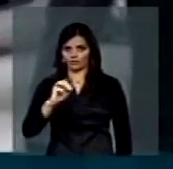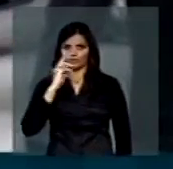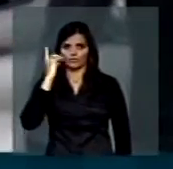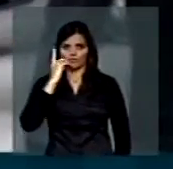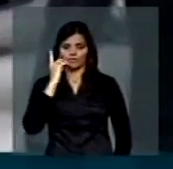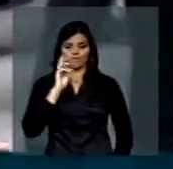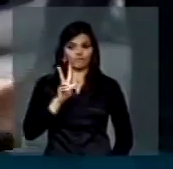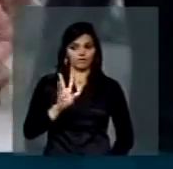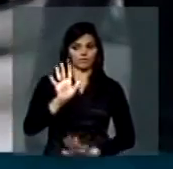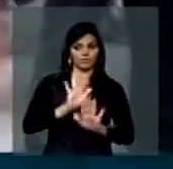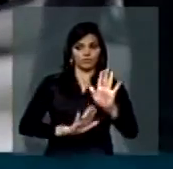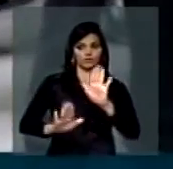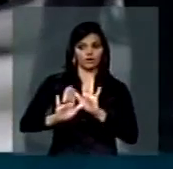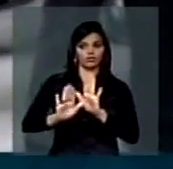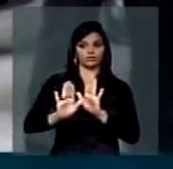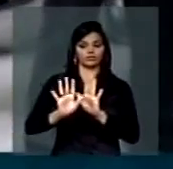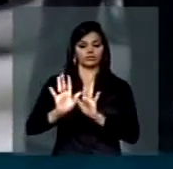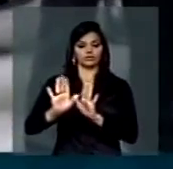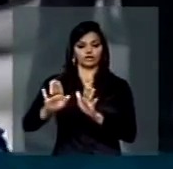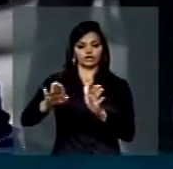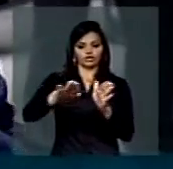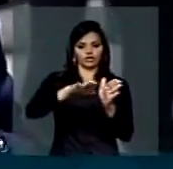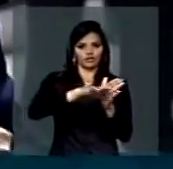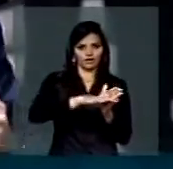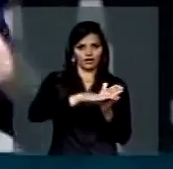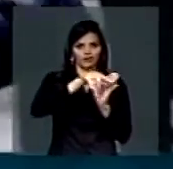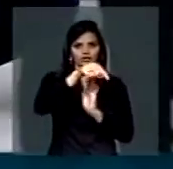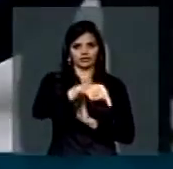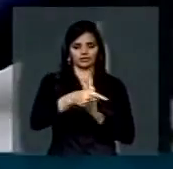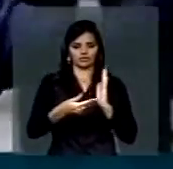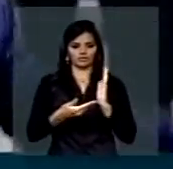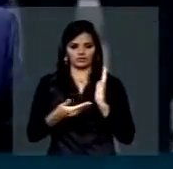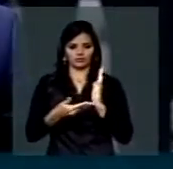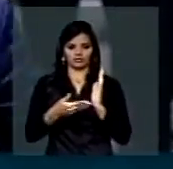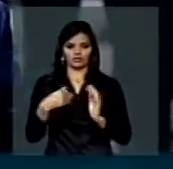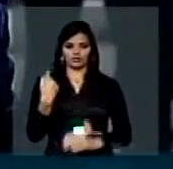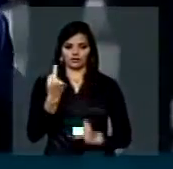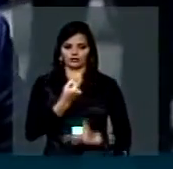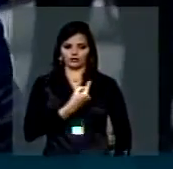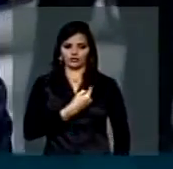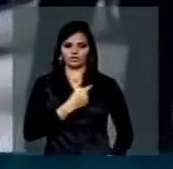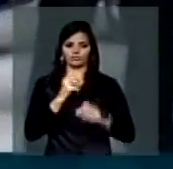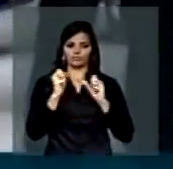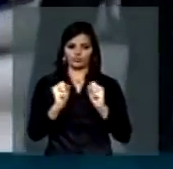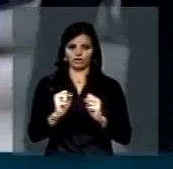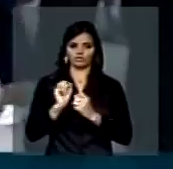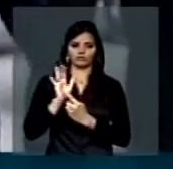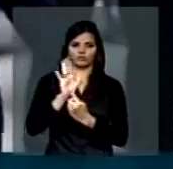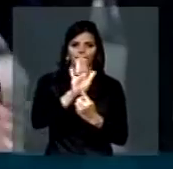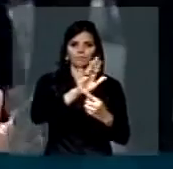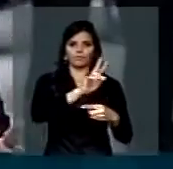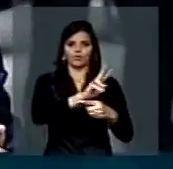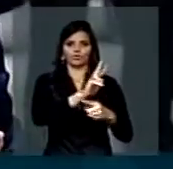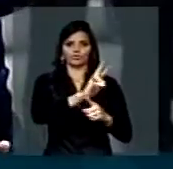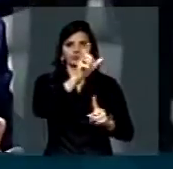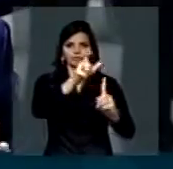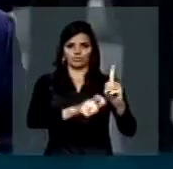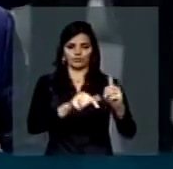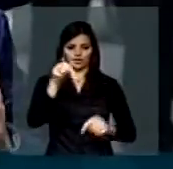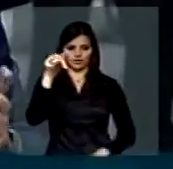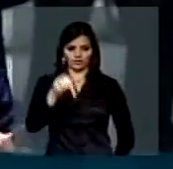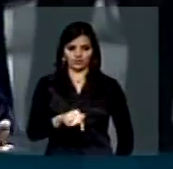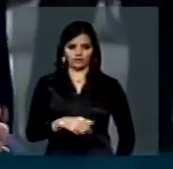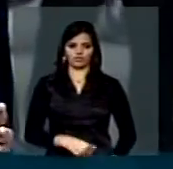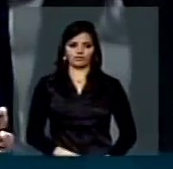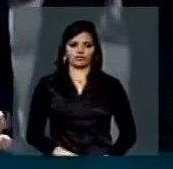fazer com que ela chegasse aqui no Congresso Nacional e nós pudéssemos dar esta sombra protetora do poder para